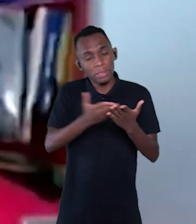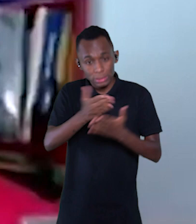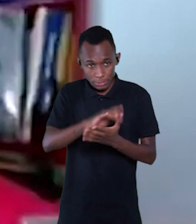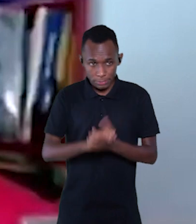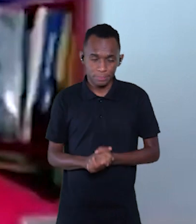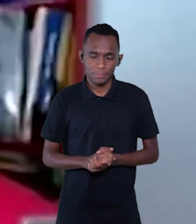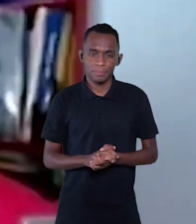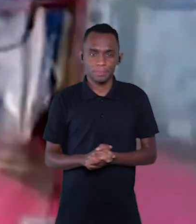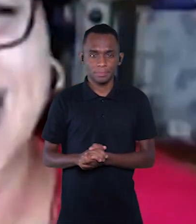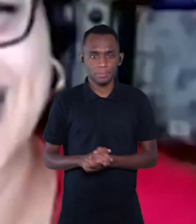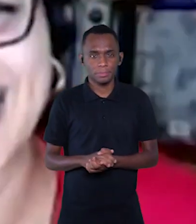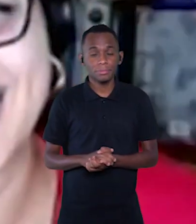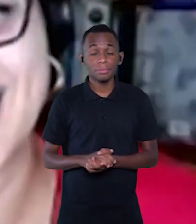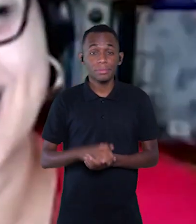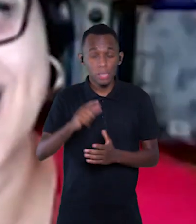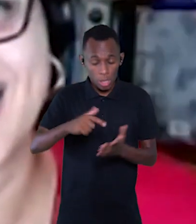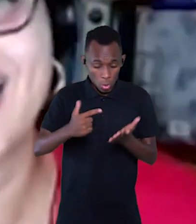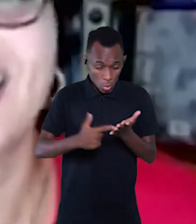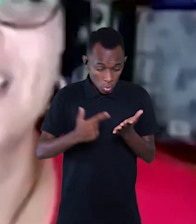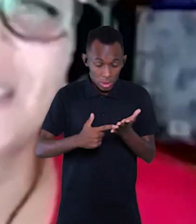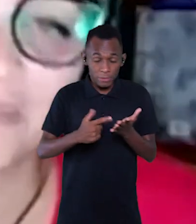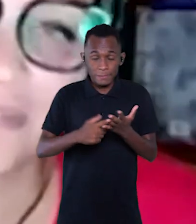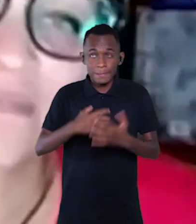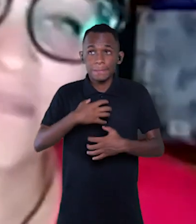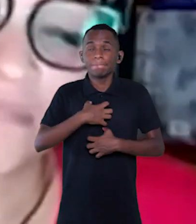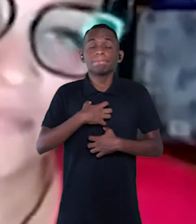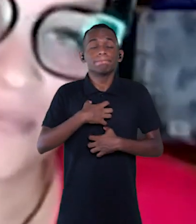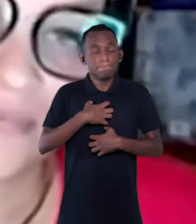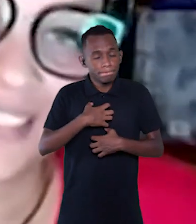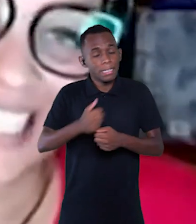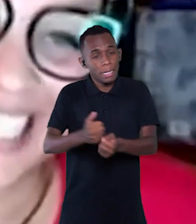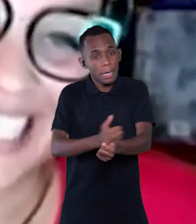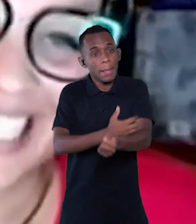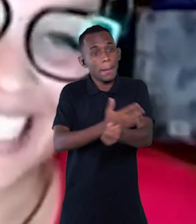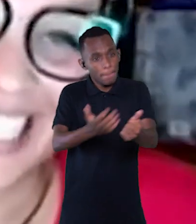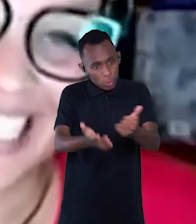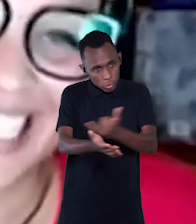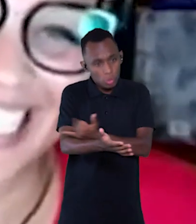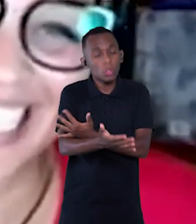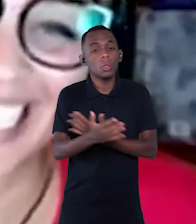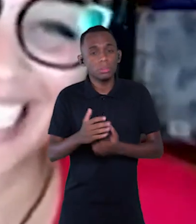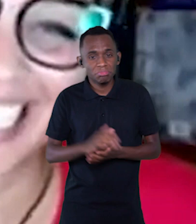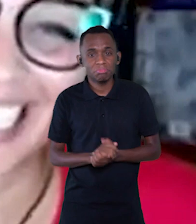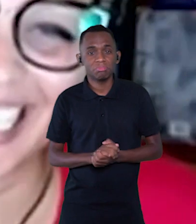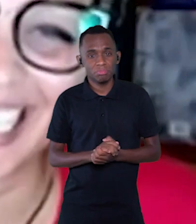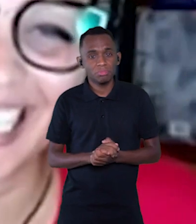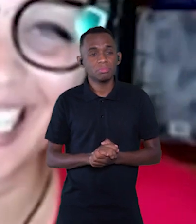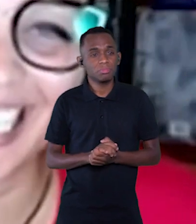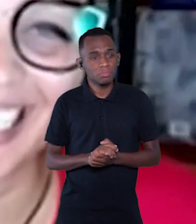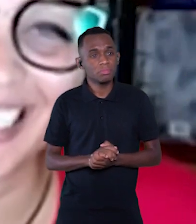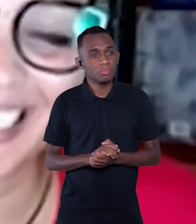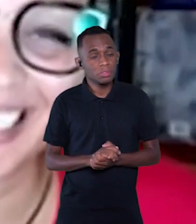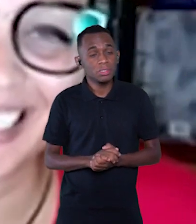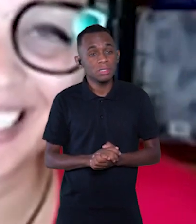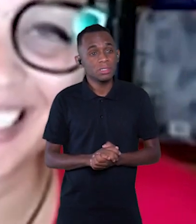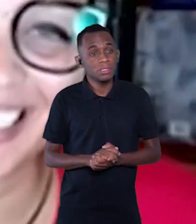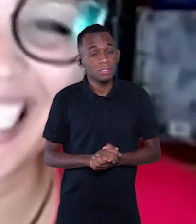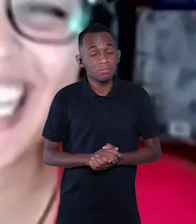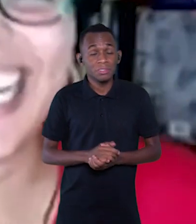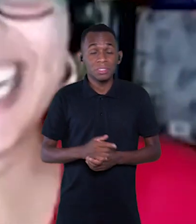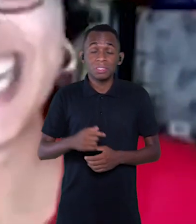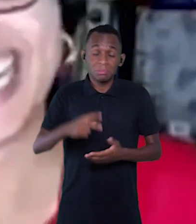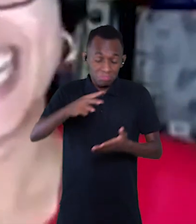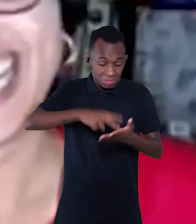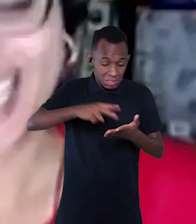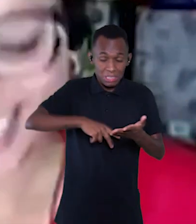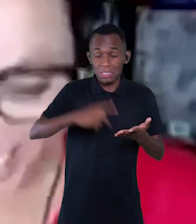um livro que emociona, né? Eu comentei com você que já desde o início, assim, falei, ai, Júlia, danada, já tá fazendo a